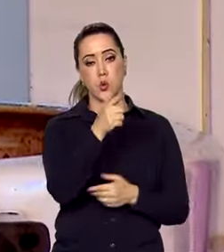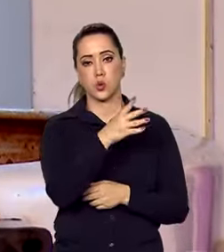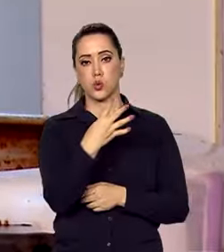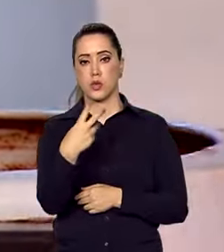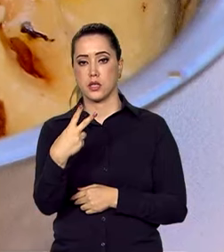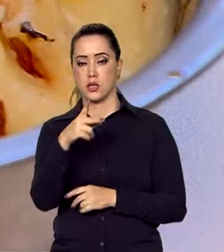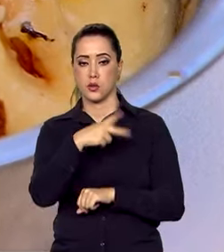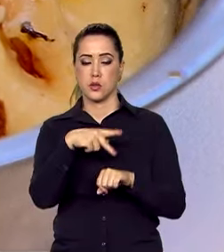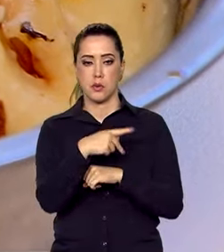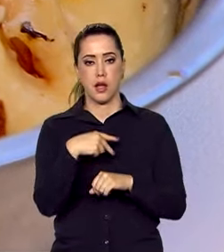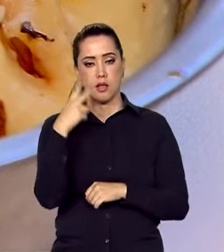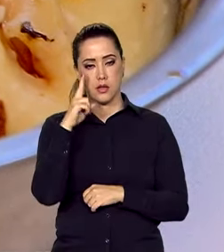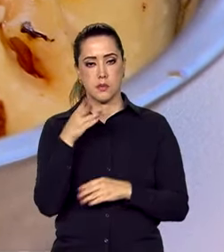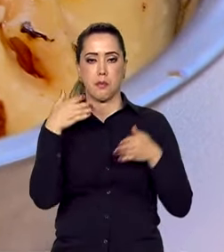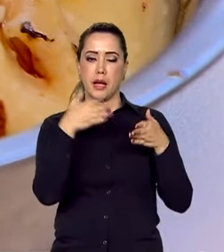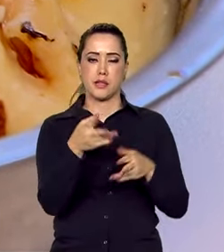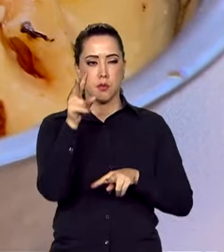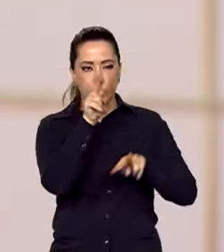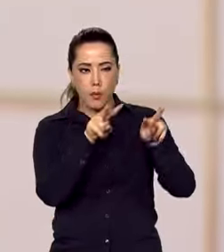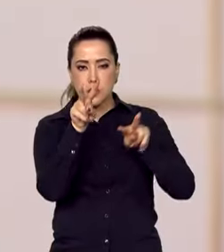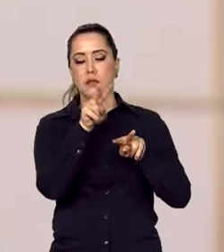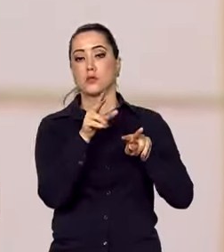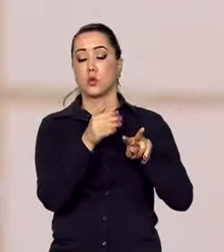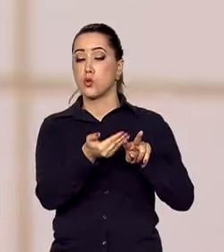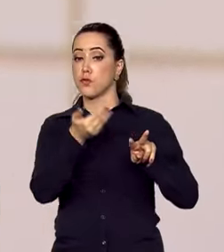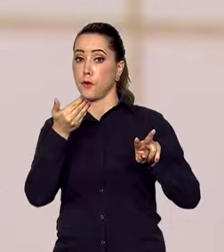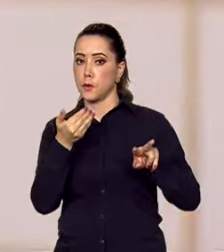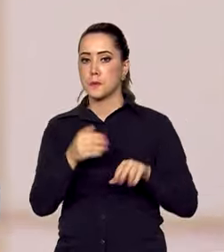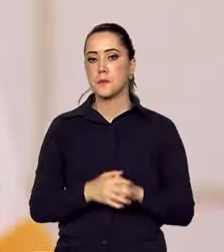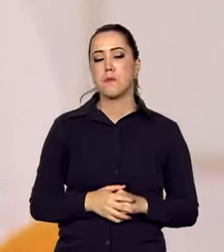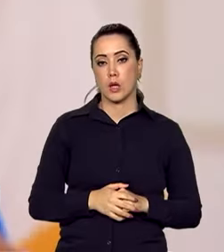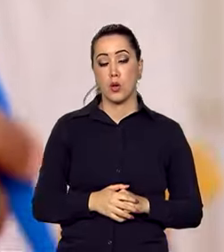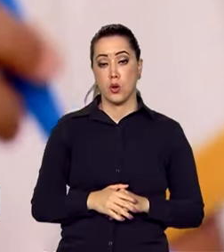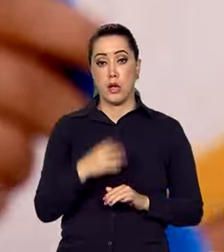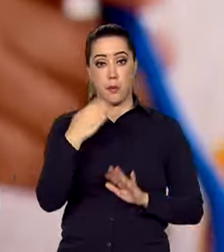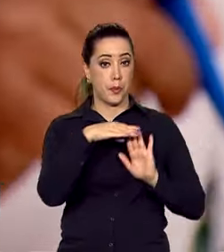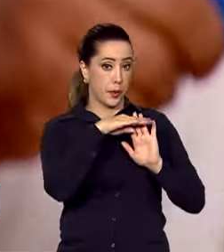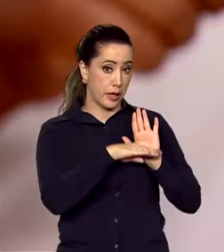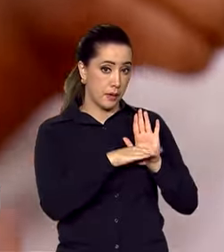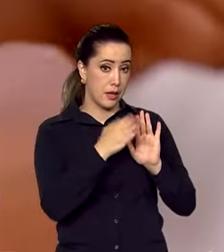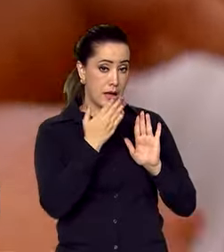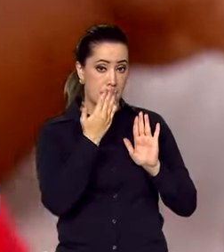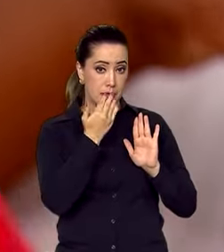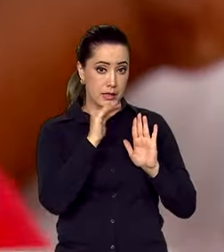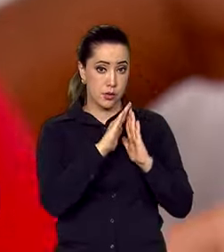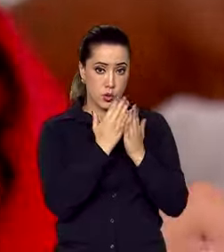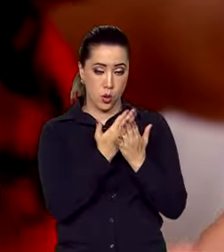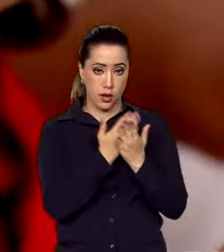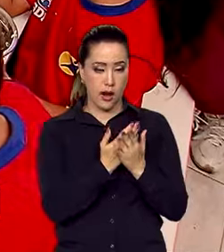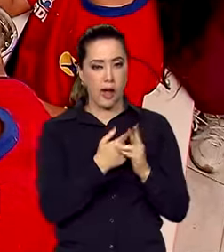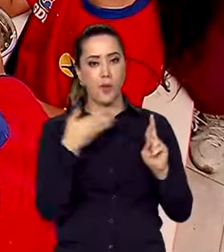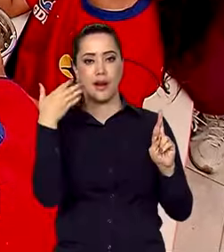países participam como observadores internacionais. O Programa Nacional de Alimentação Escolar é considerado uma referência